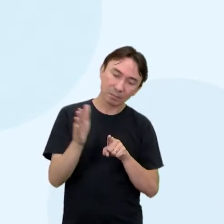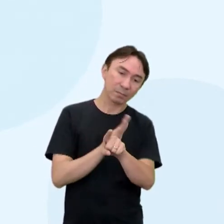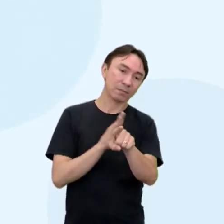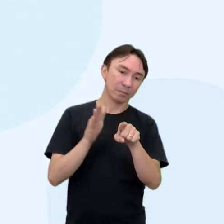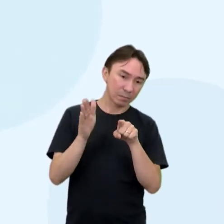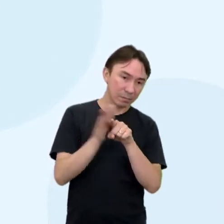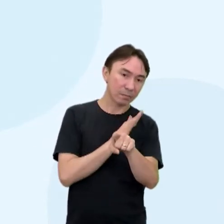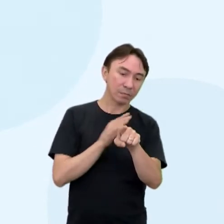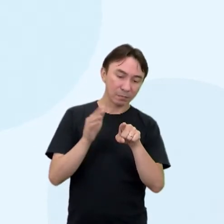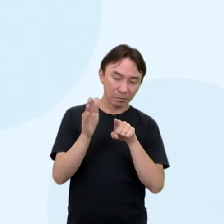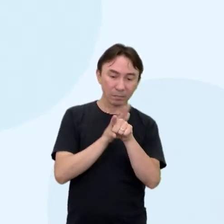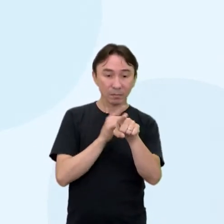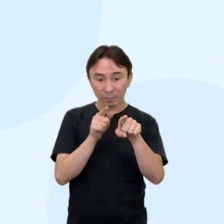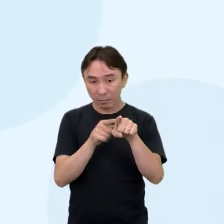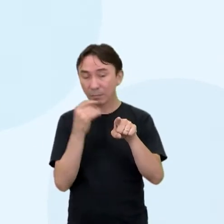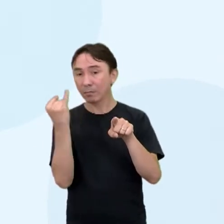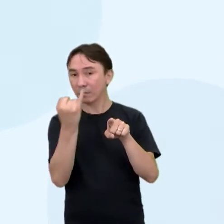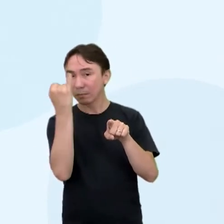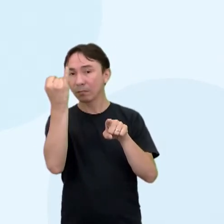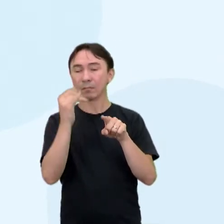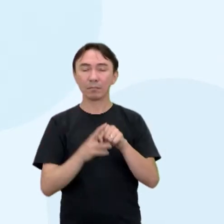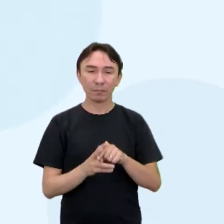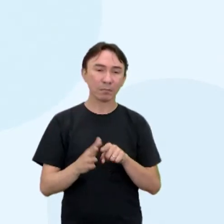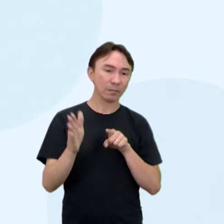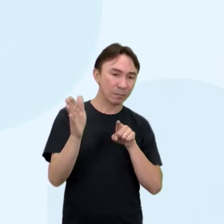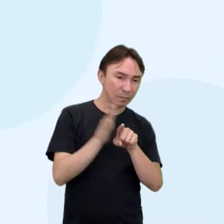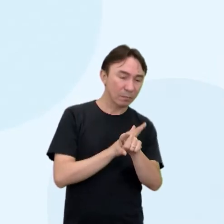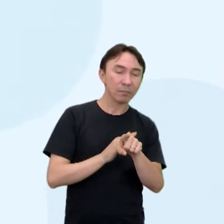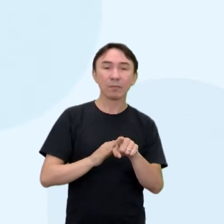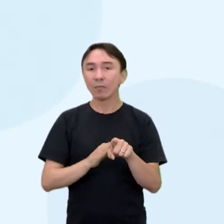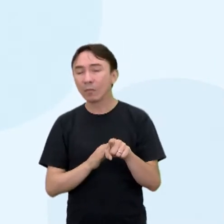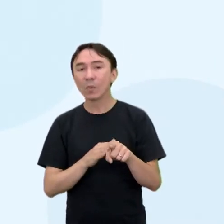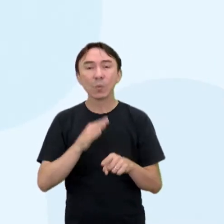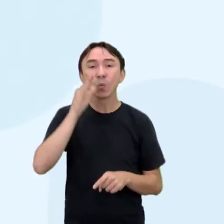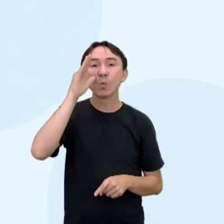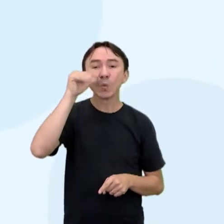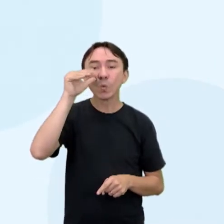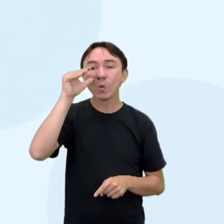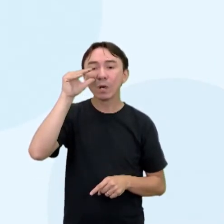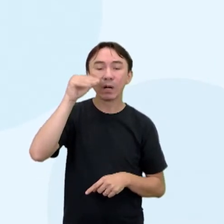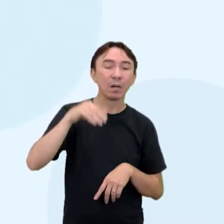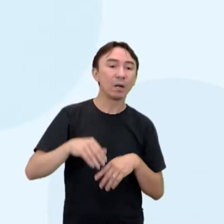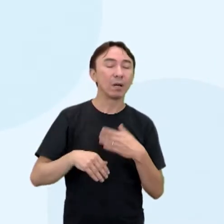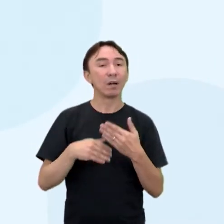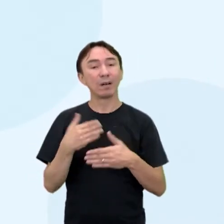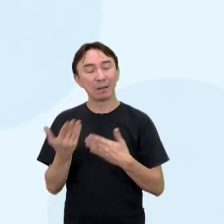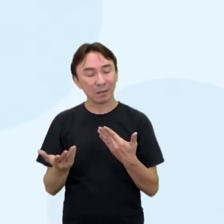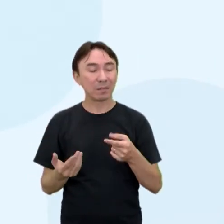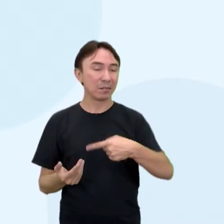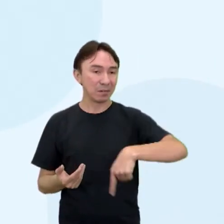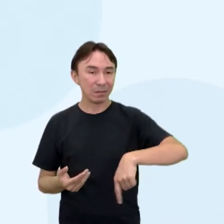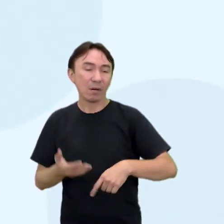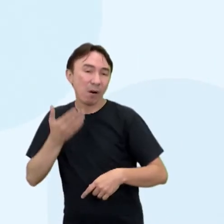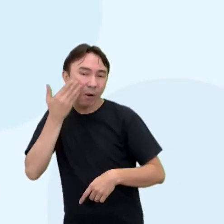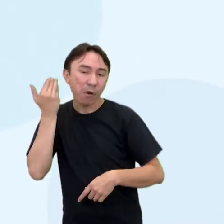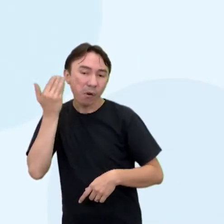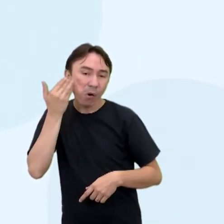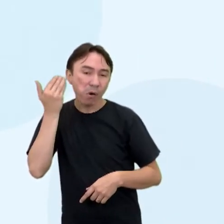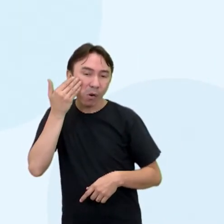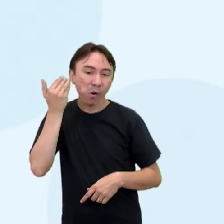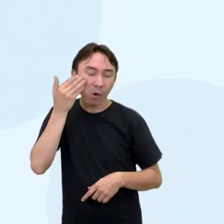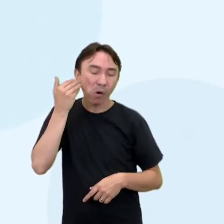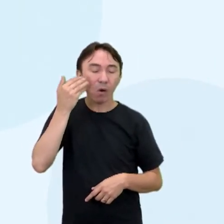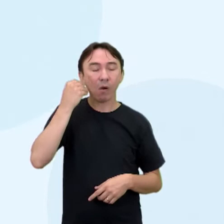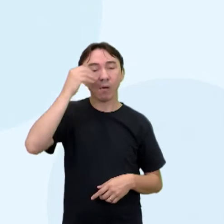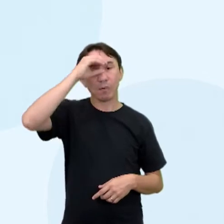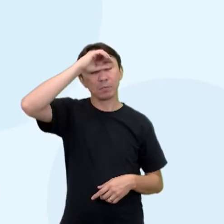reforça a importância de fazer perguntas interessantes, né? E que levem, naturalmente, a um conhecimento significativo, tá ok?